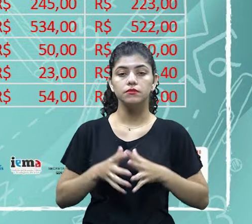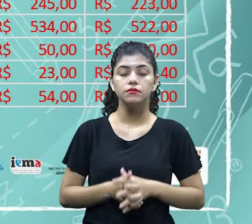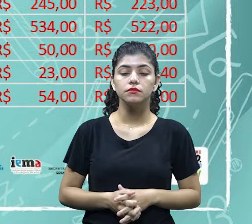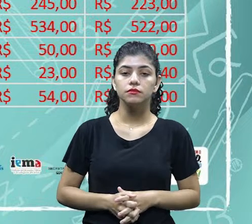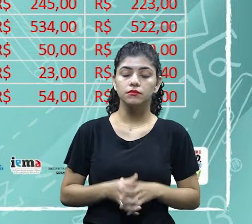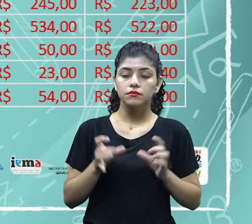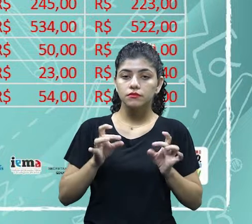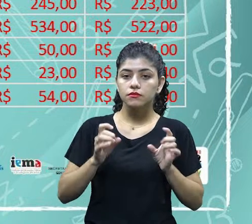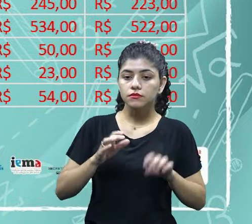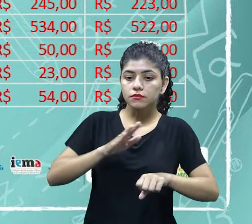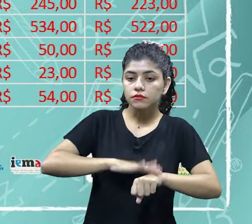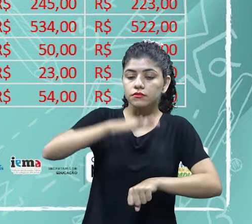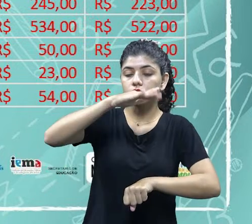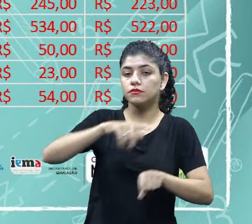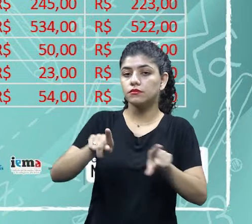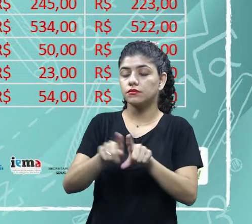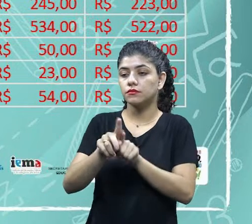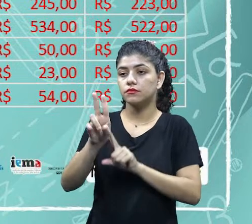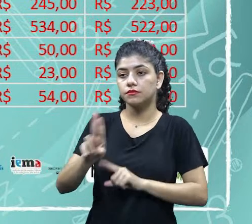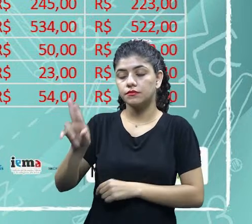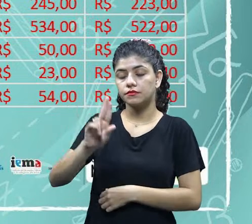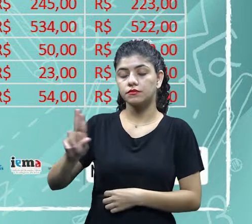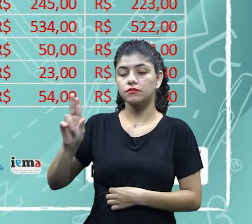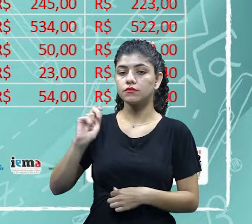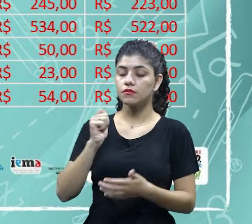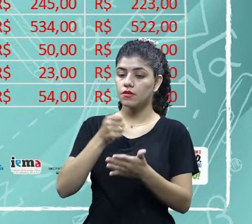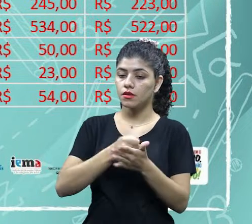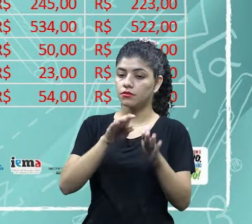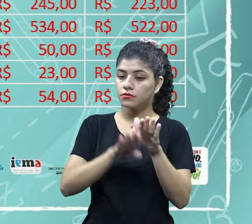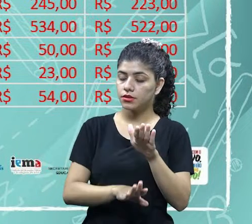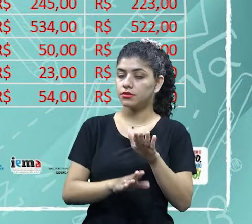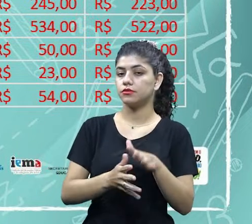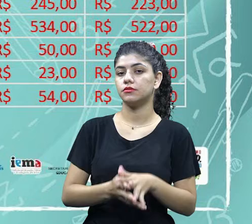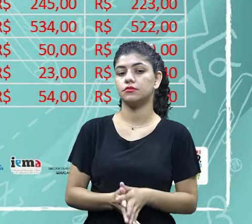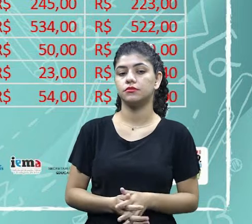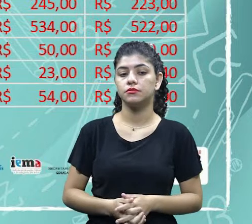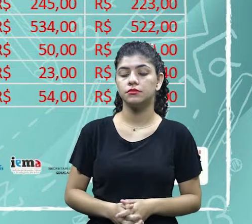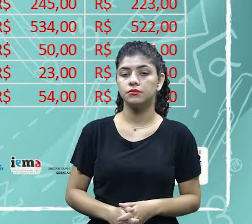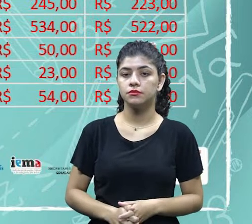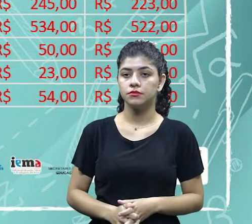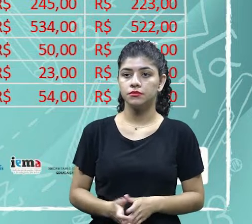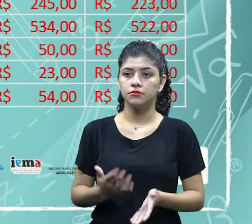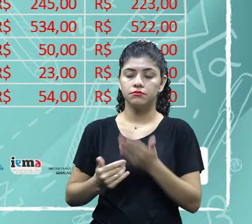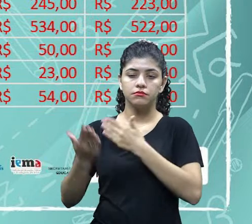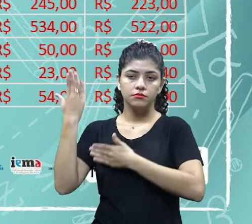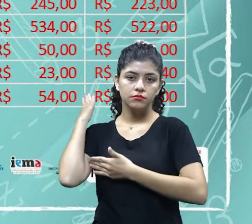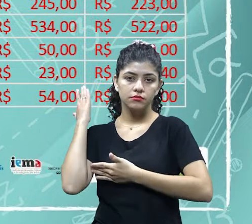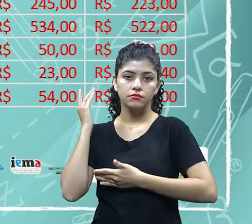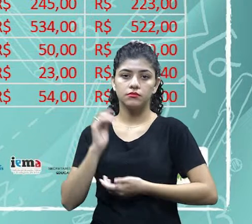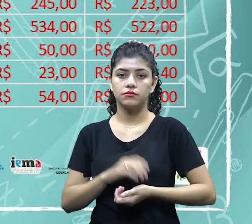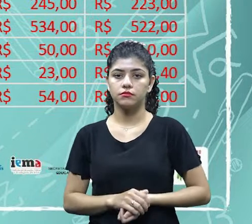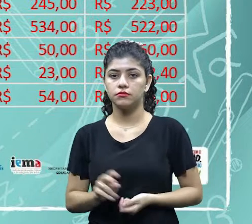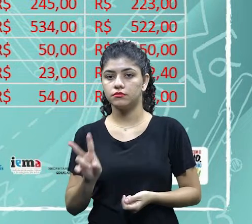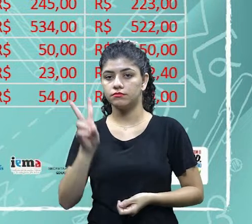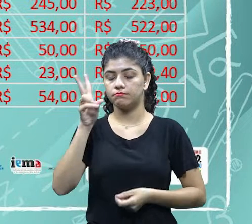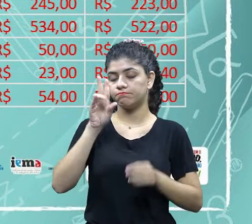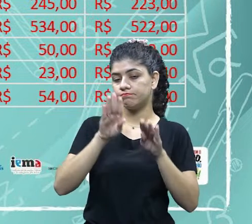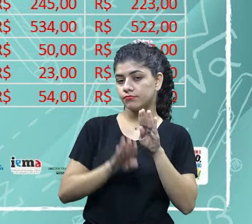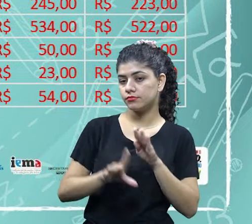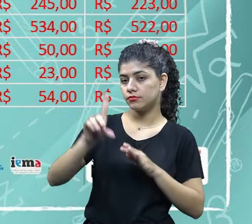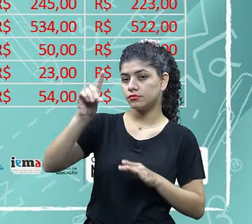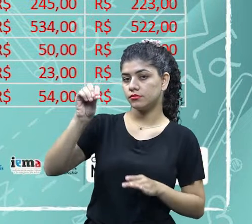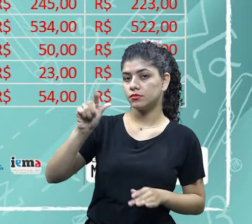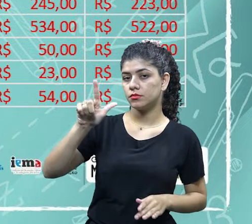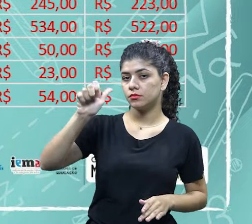vendeu mais, em contrapartida ela pagou menos em matéria-prima. Então, digamos que nessa época o dólar estivesse em baixa. E no